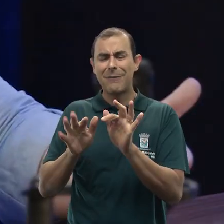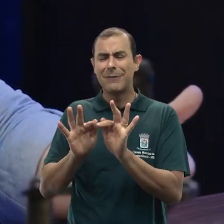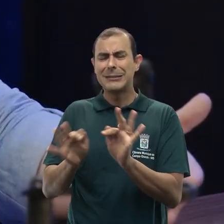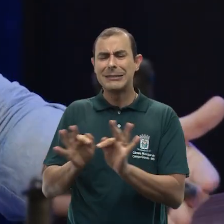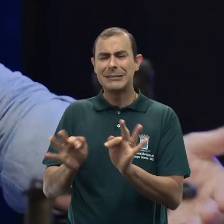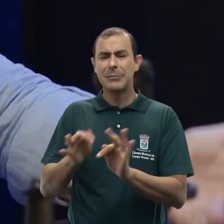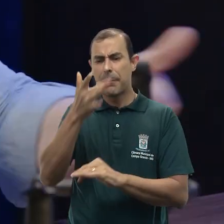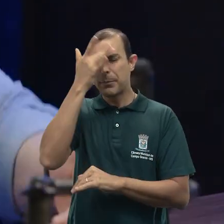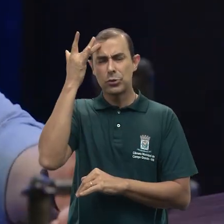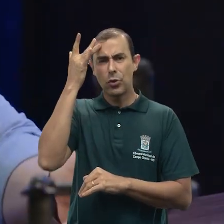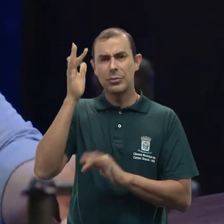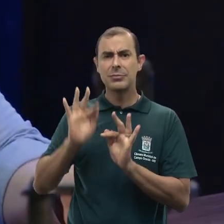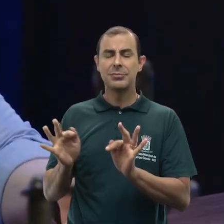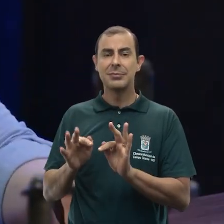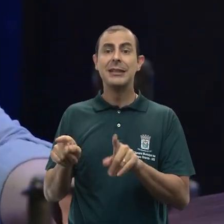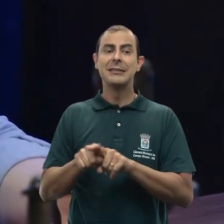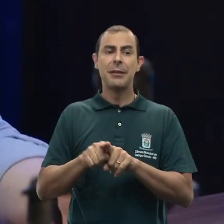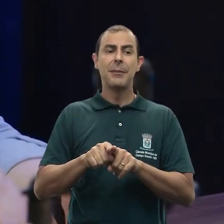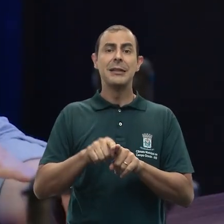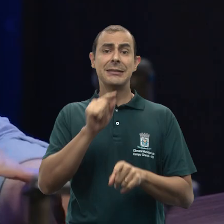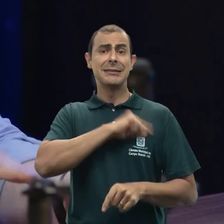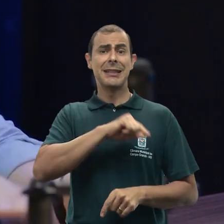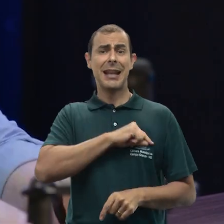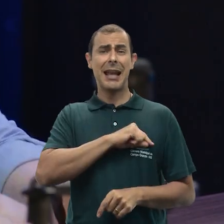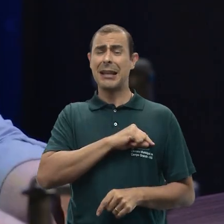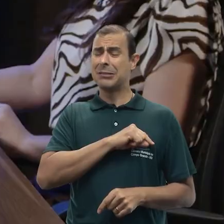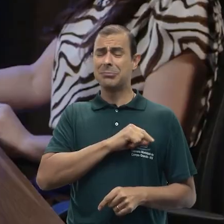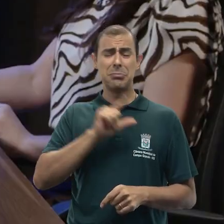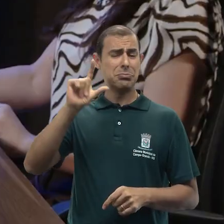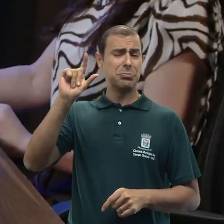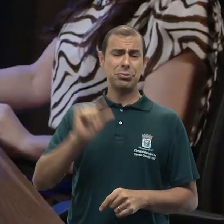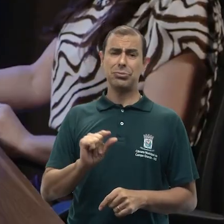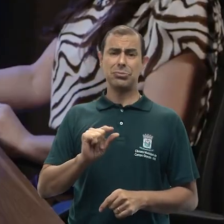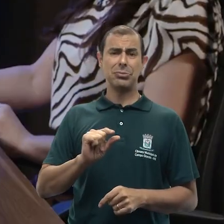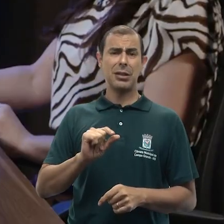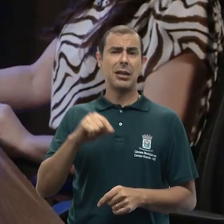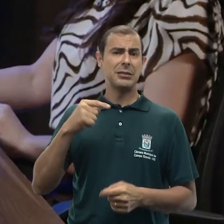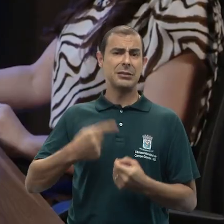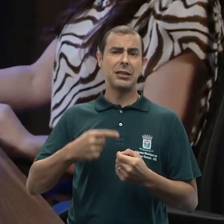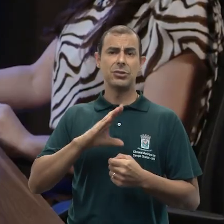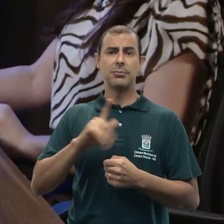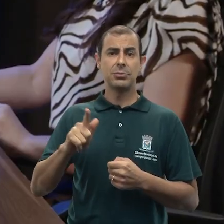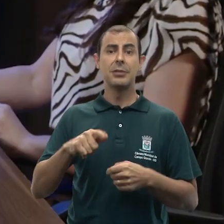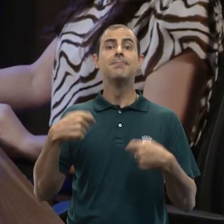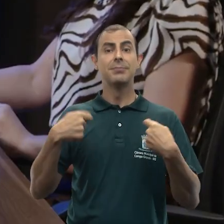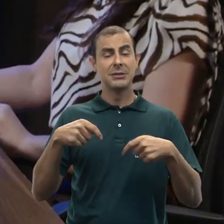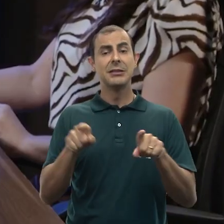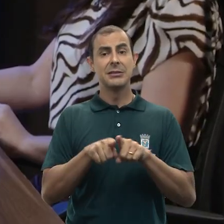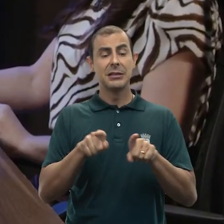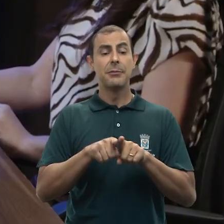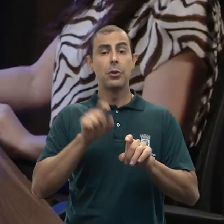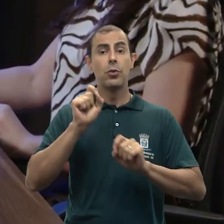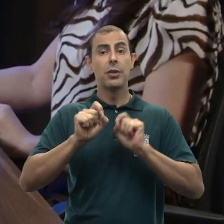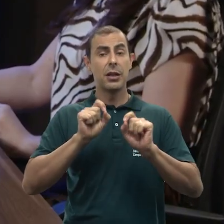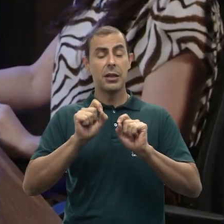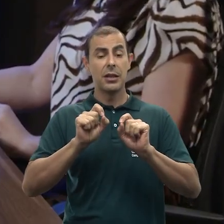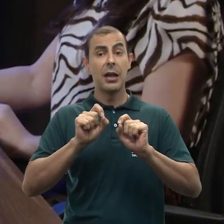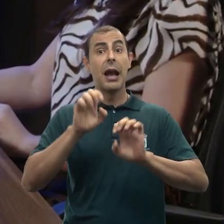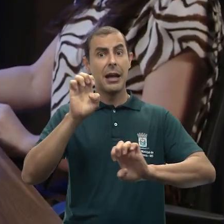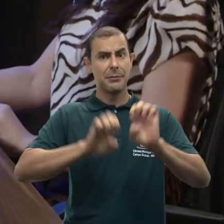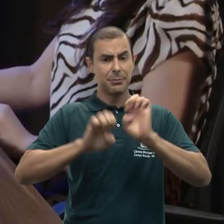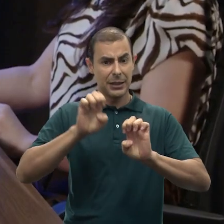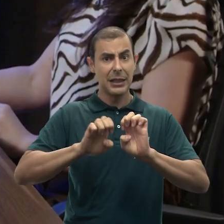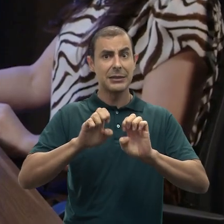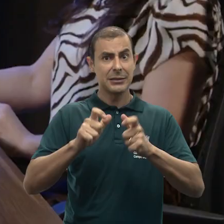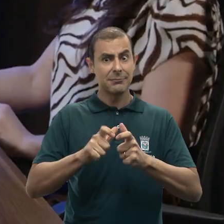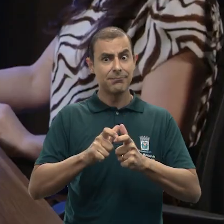outro desafio, se paga muito mal em Campo Grande para as mais diversas áreas. Então a gente tem que fazer também com que o empreendedor consiga pagar